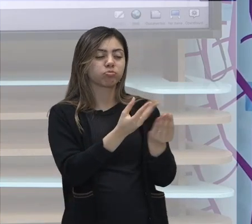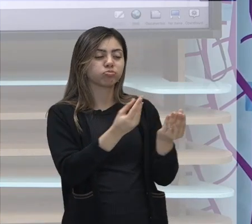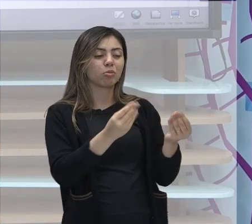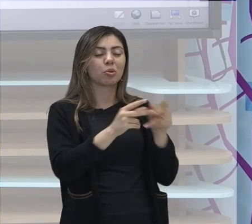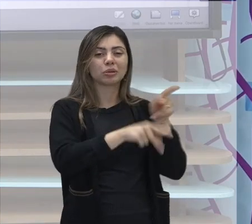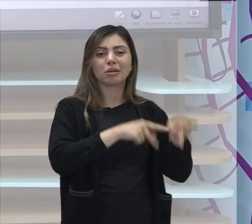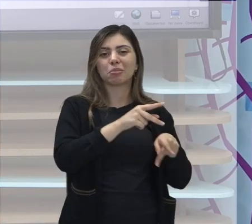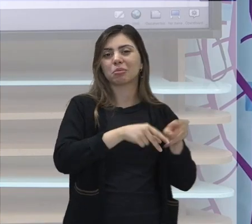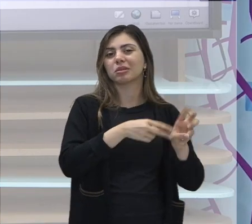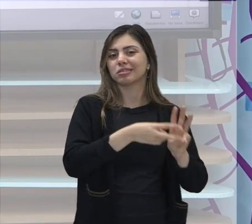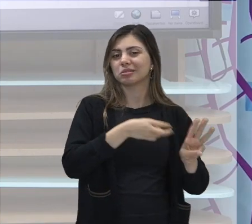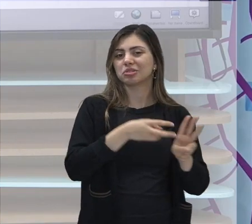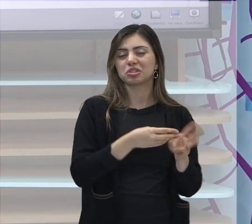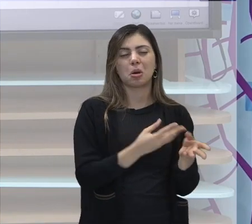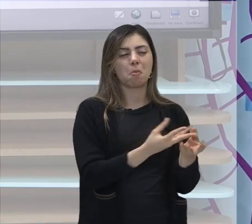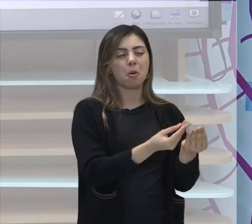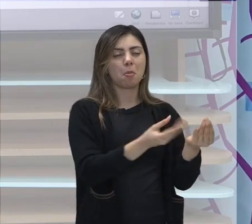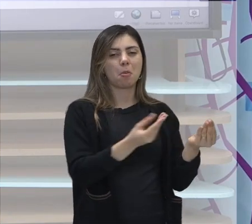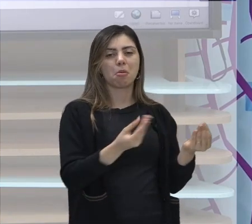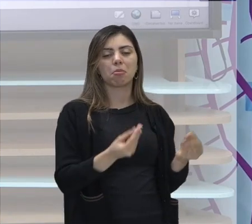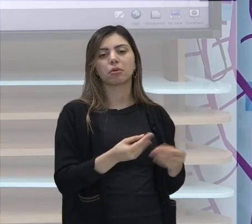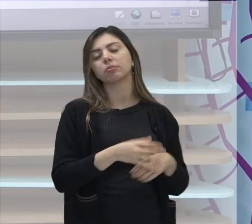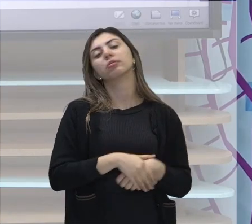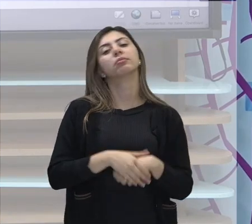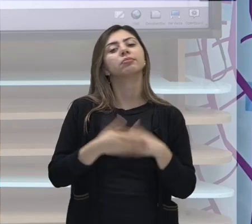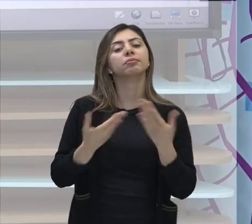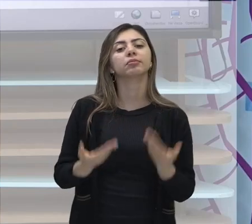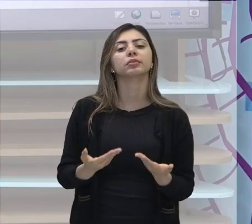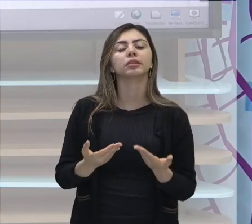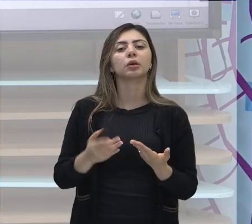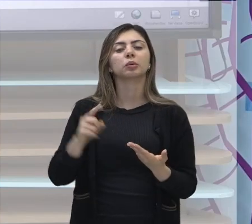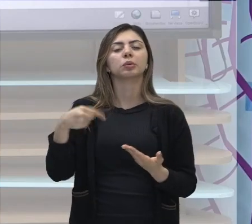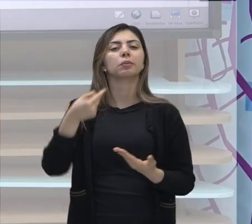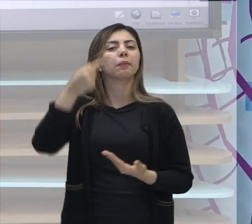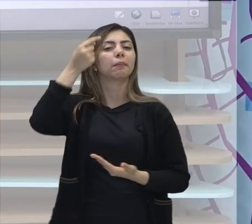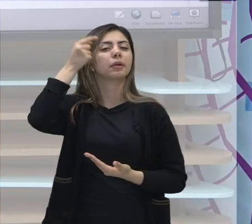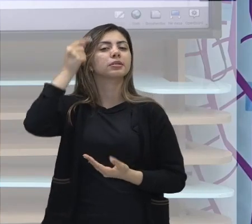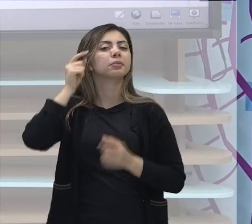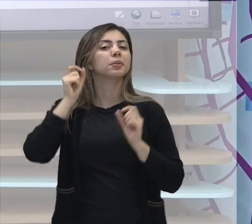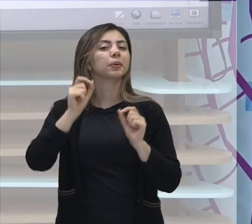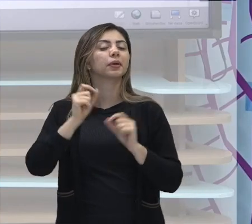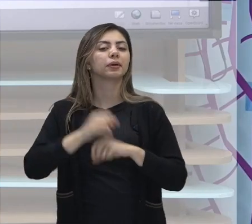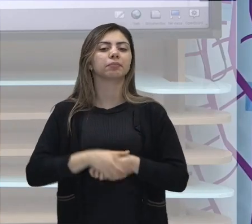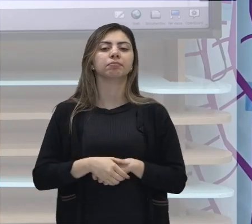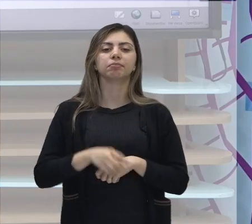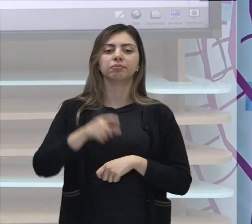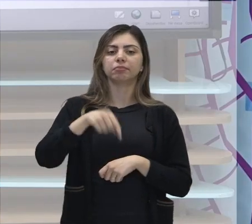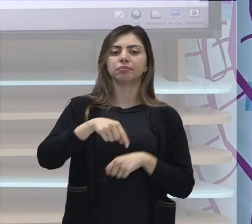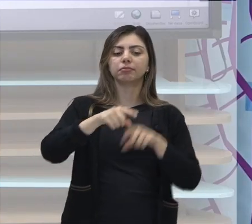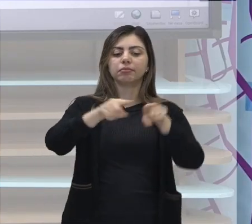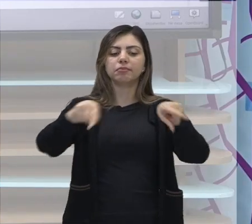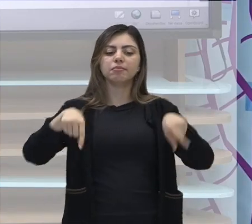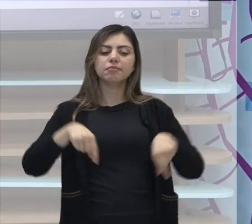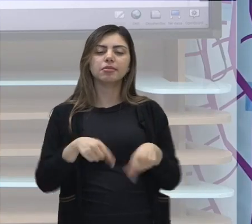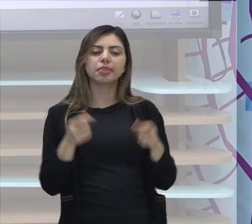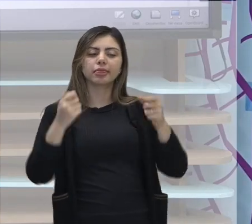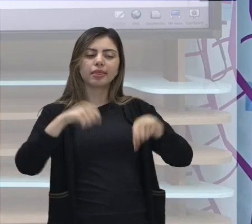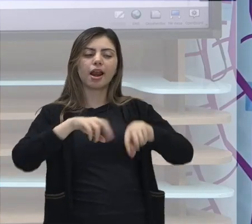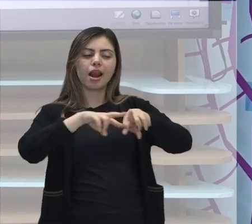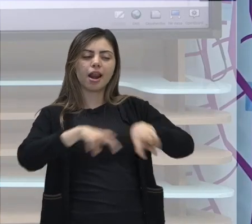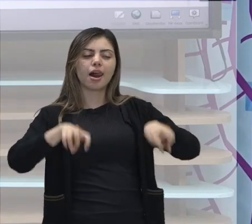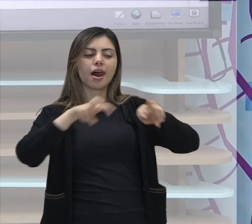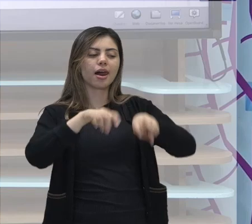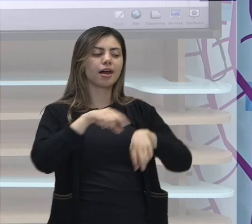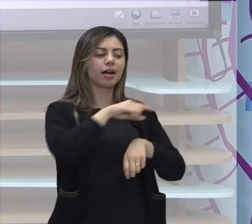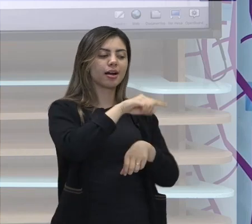de indígenas. Qual é o primeiro pensamento? Explorar a terra com essa mão. Para o quê?